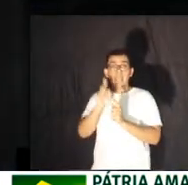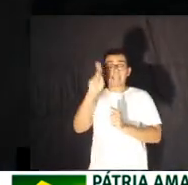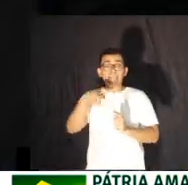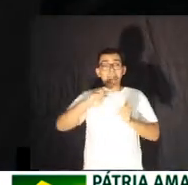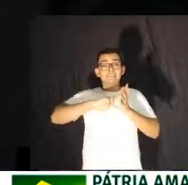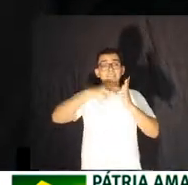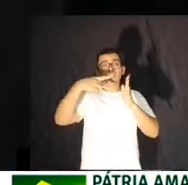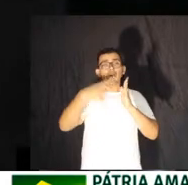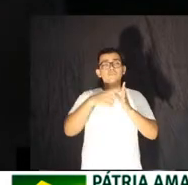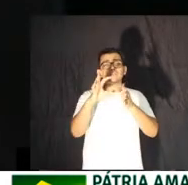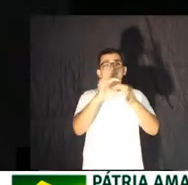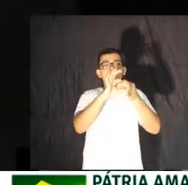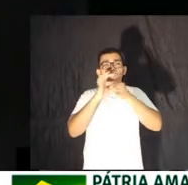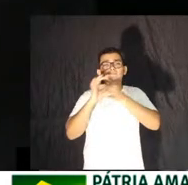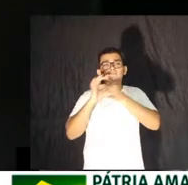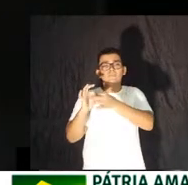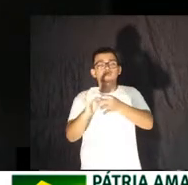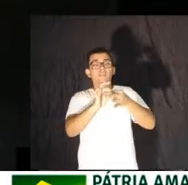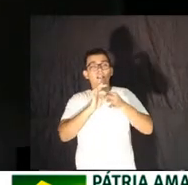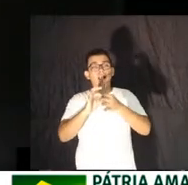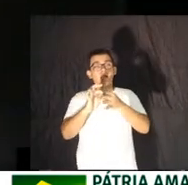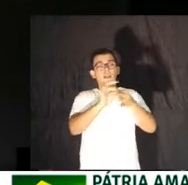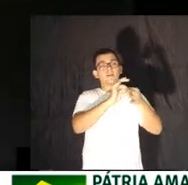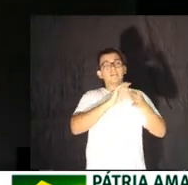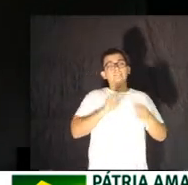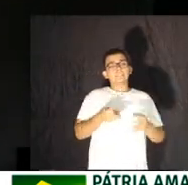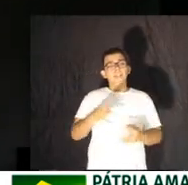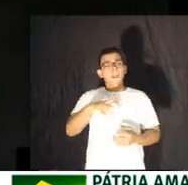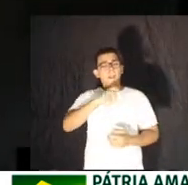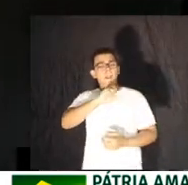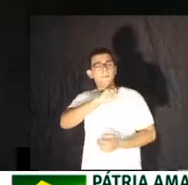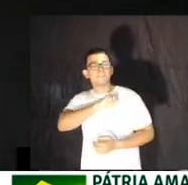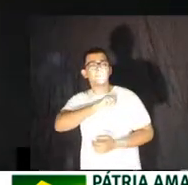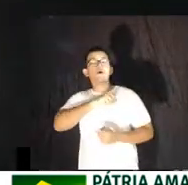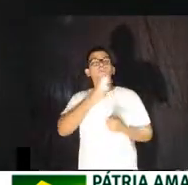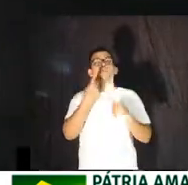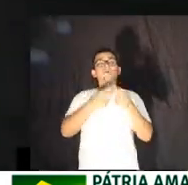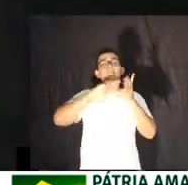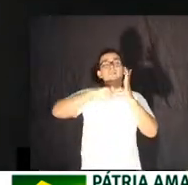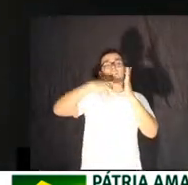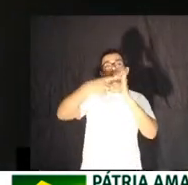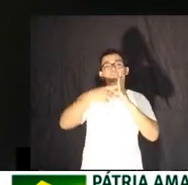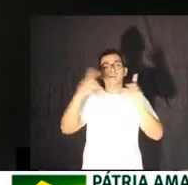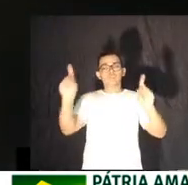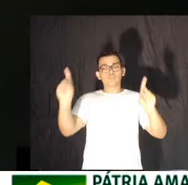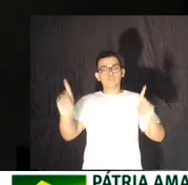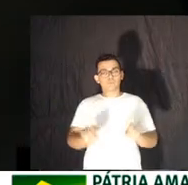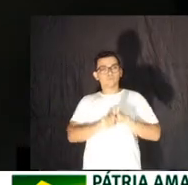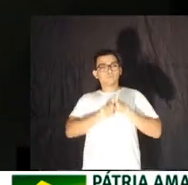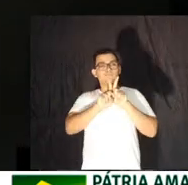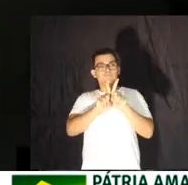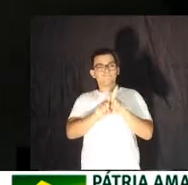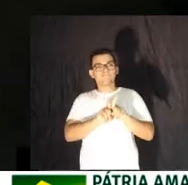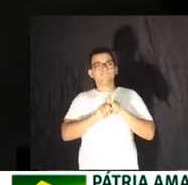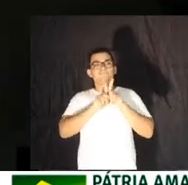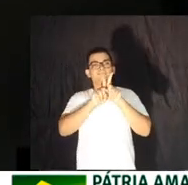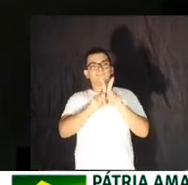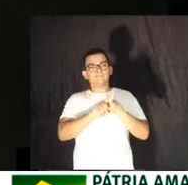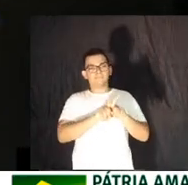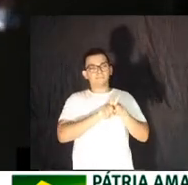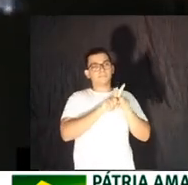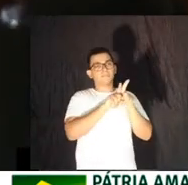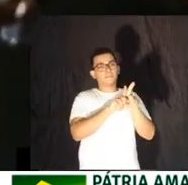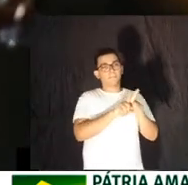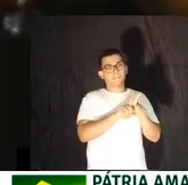facas se riscassem procurando corte. São dois corações disputando quem é o